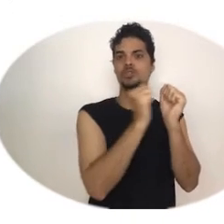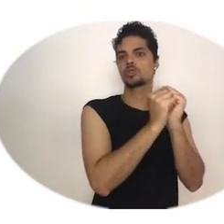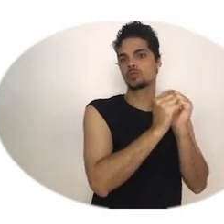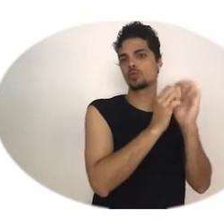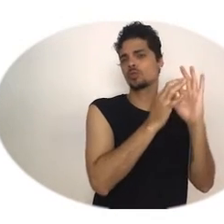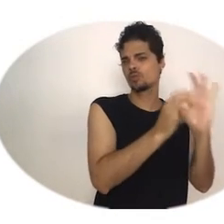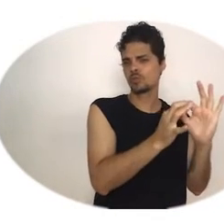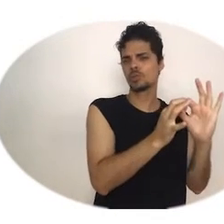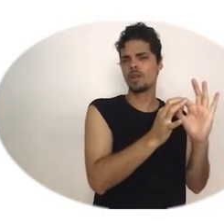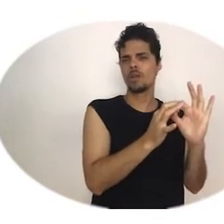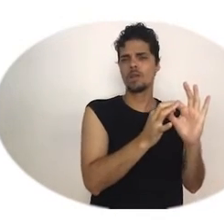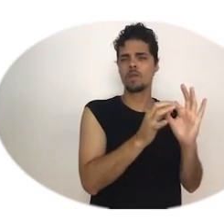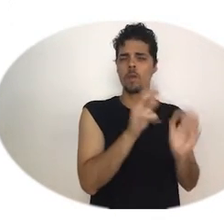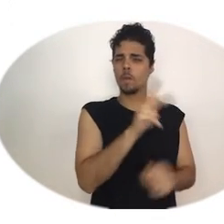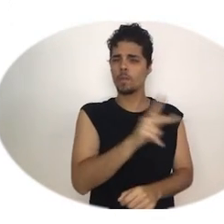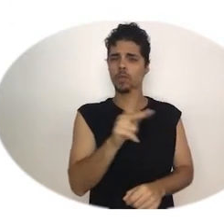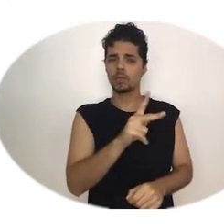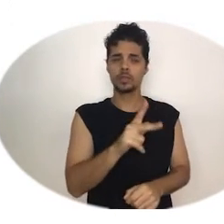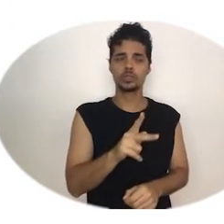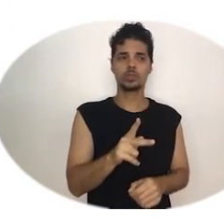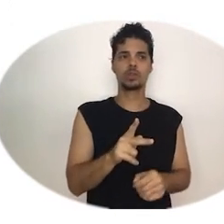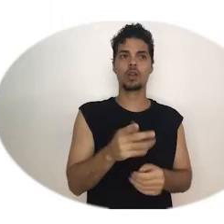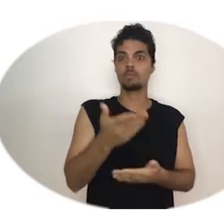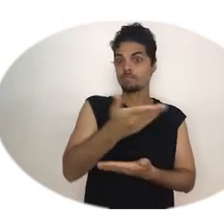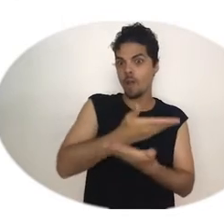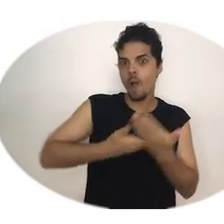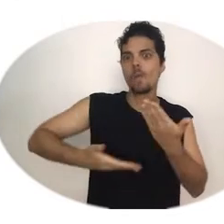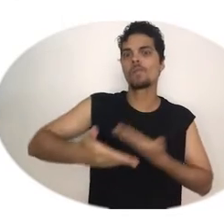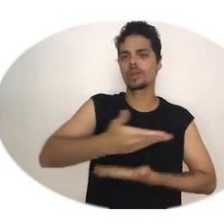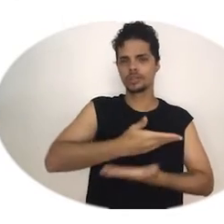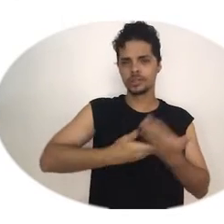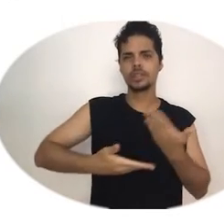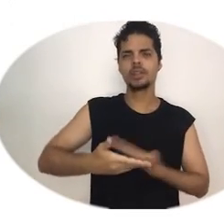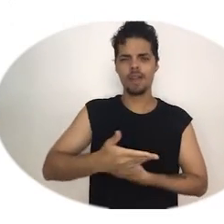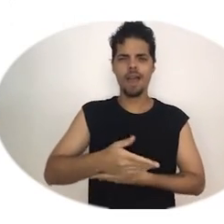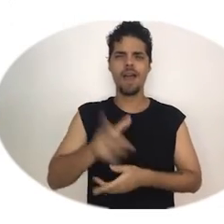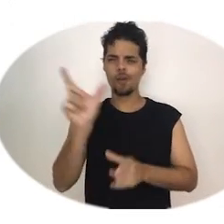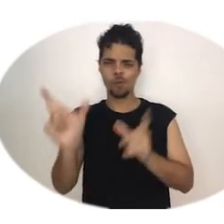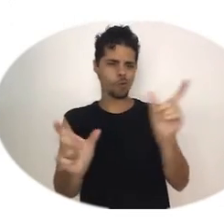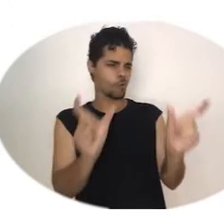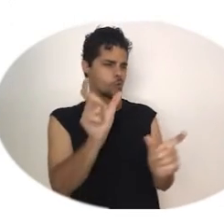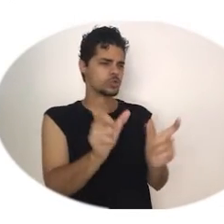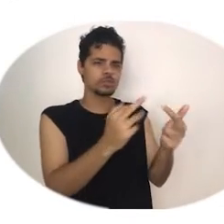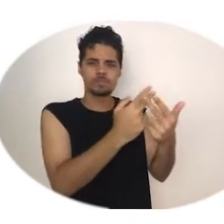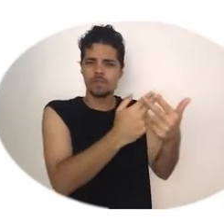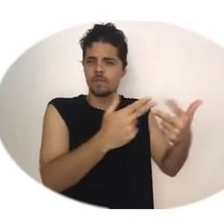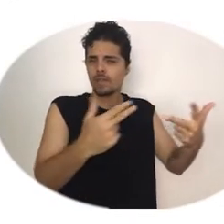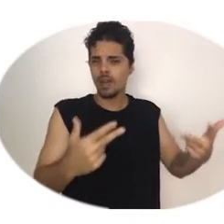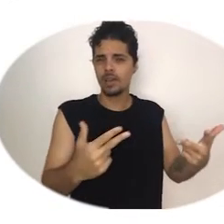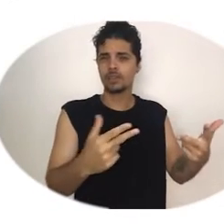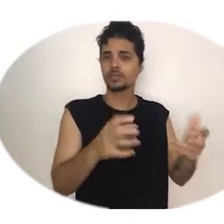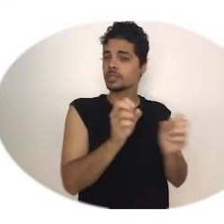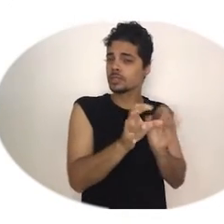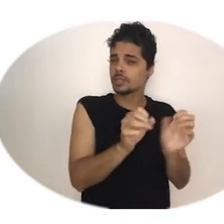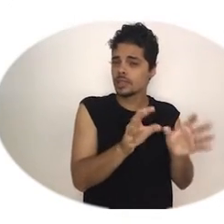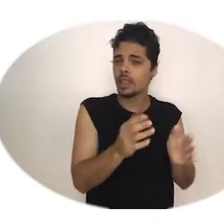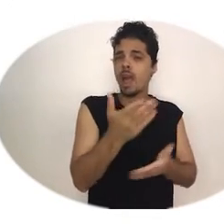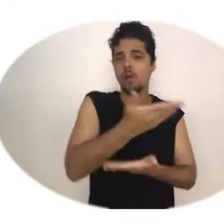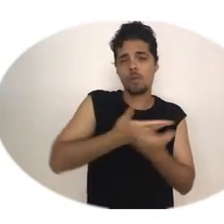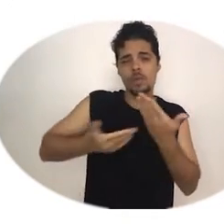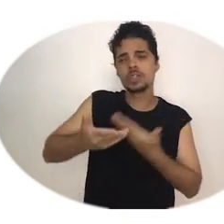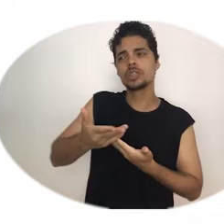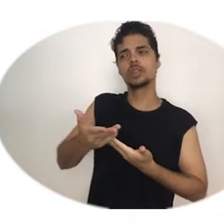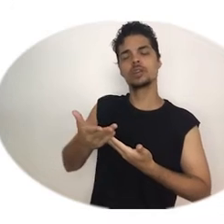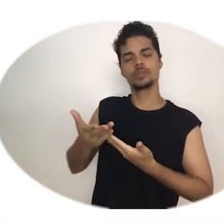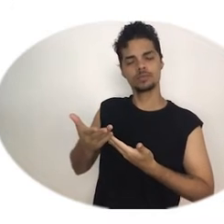ser historiadora, do ser pesquisadora. E a paixão do trabalhar com gente, de trabalhar com garotos, garotas,